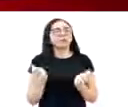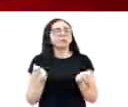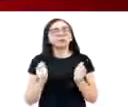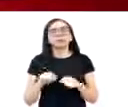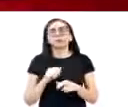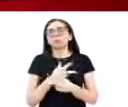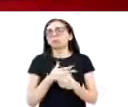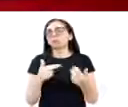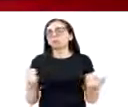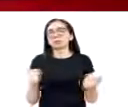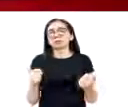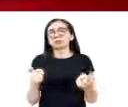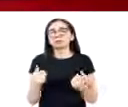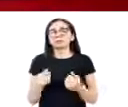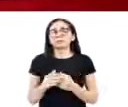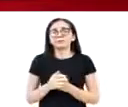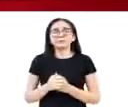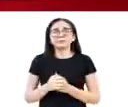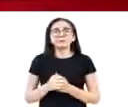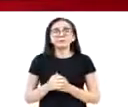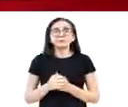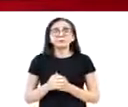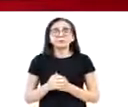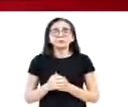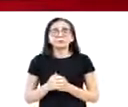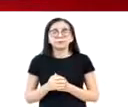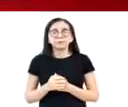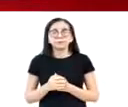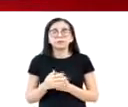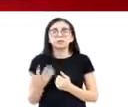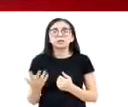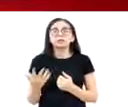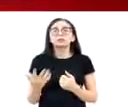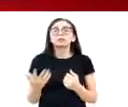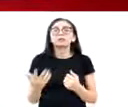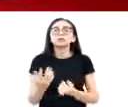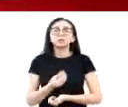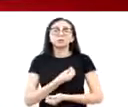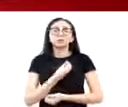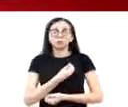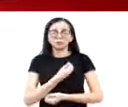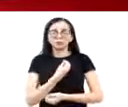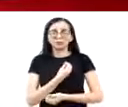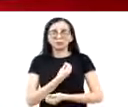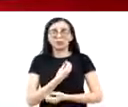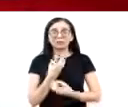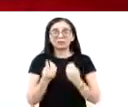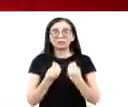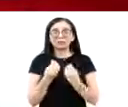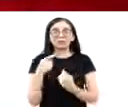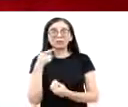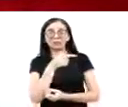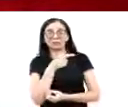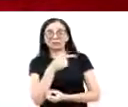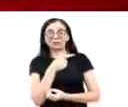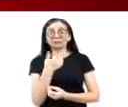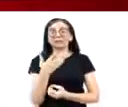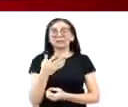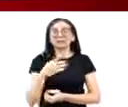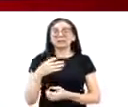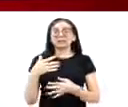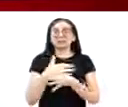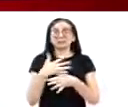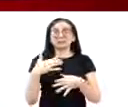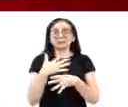possibilidades. Então, dentro de um relato de vivências lá da nossa cidade, a primeira coisa que nós fizemos foram